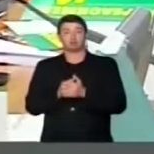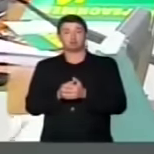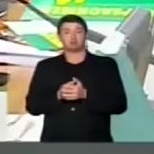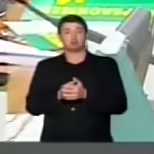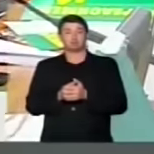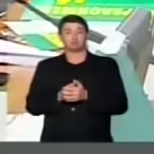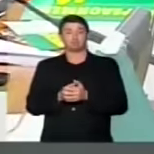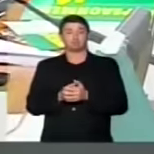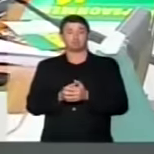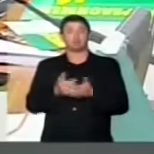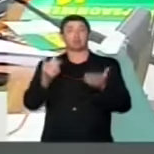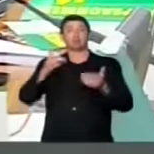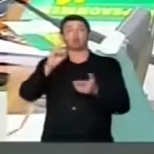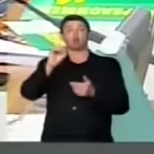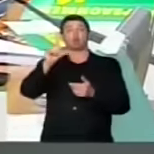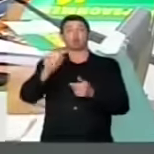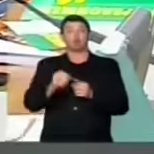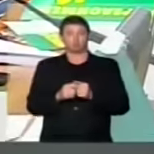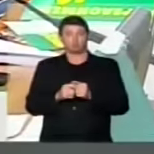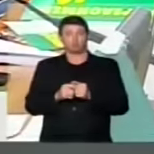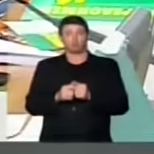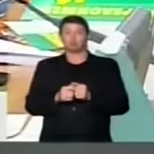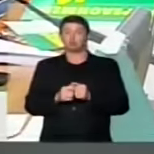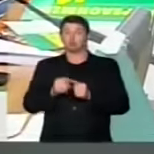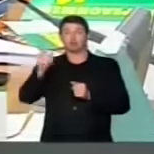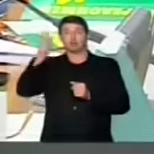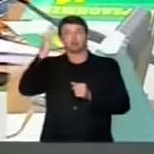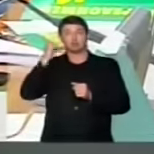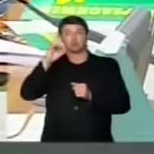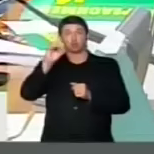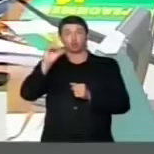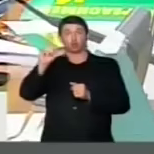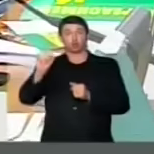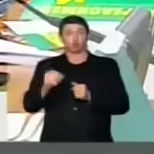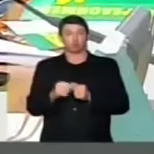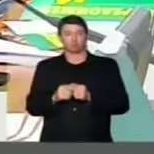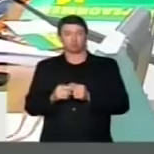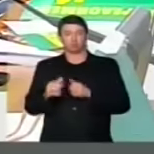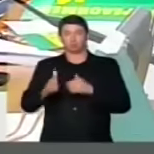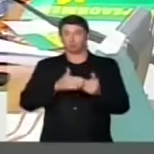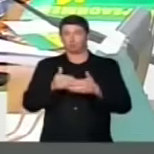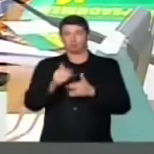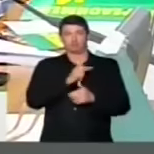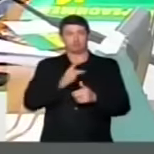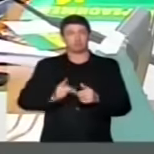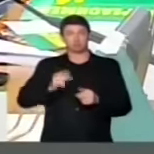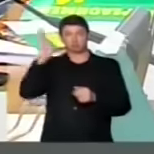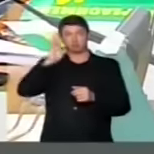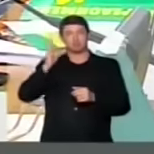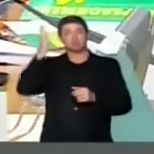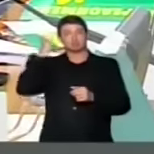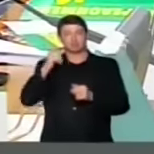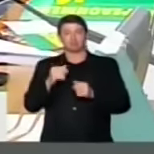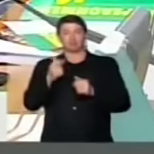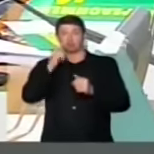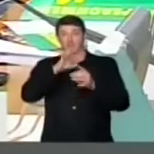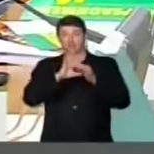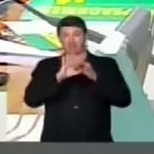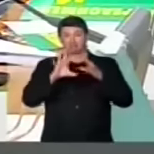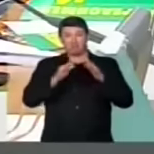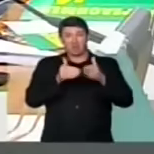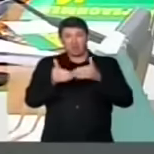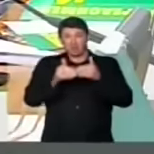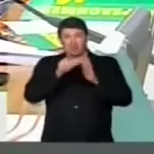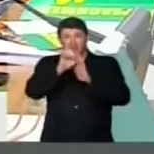dolo? Eu queria dizer ao ministro Eduardo Cardoso que ele sabe onde está o dolo. Qualquer presidente da República sabe que, para soltar